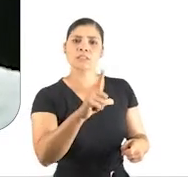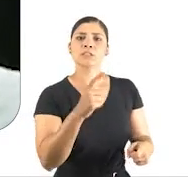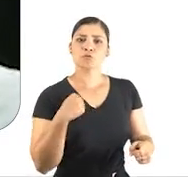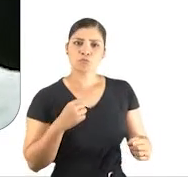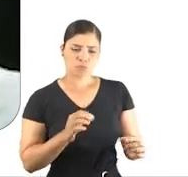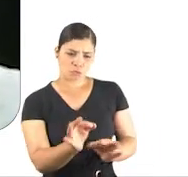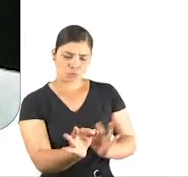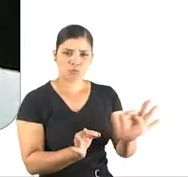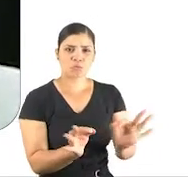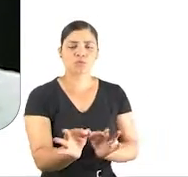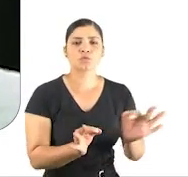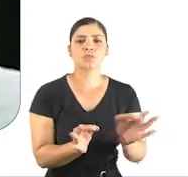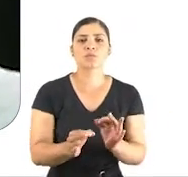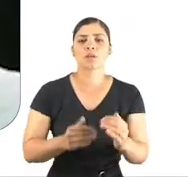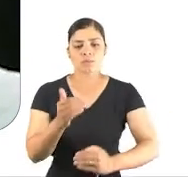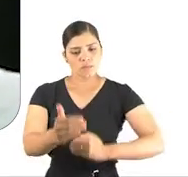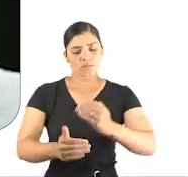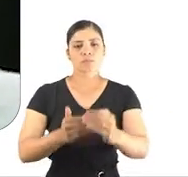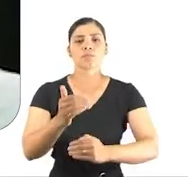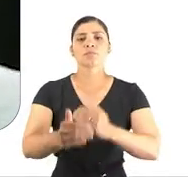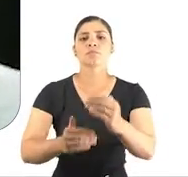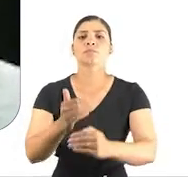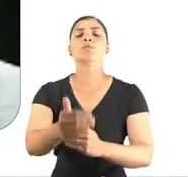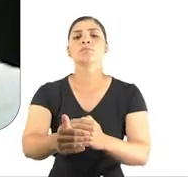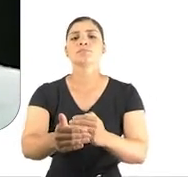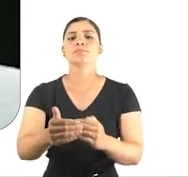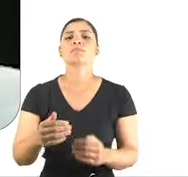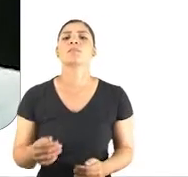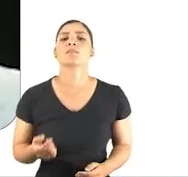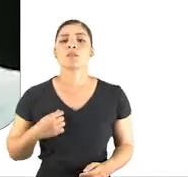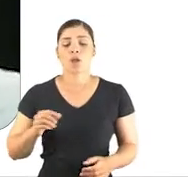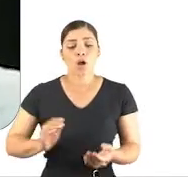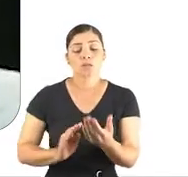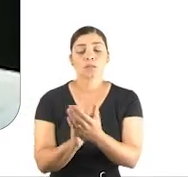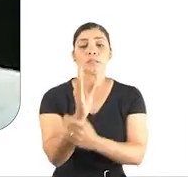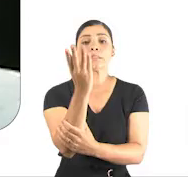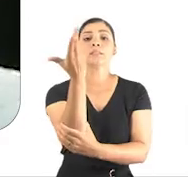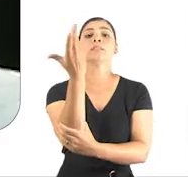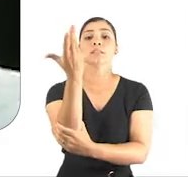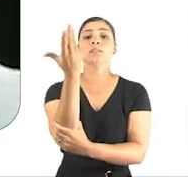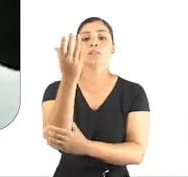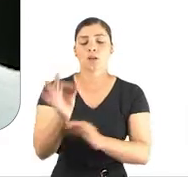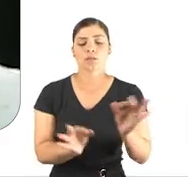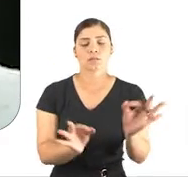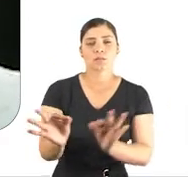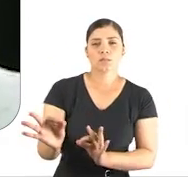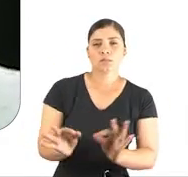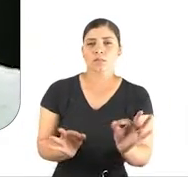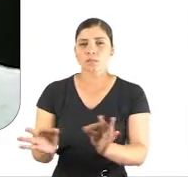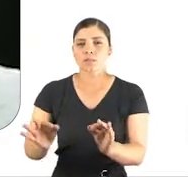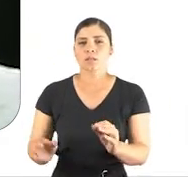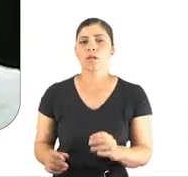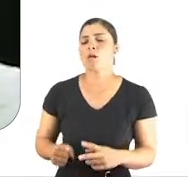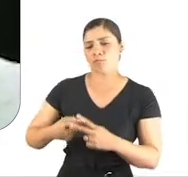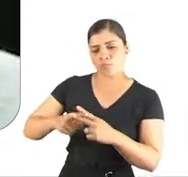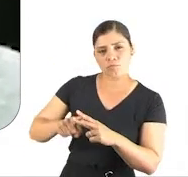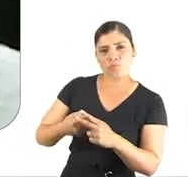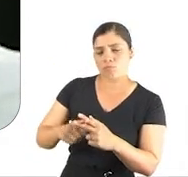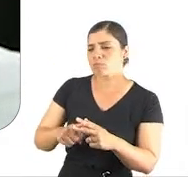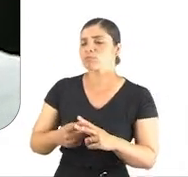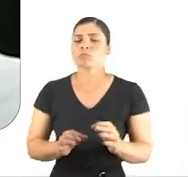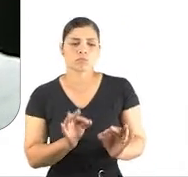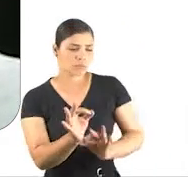trabalhos manuais e repetitivos, gerando, além que o Sérgio bem colocou aí na introdução dele, eficiência, redução de custos,